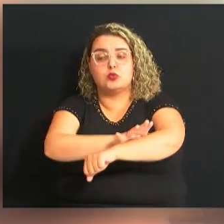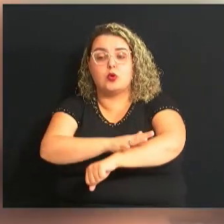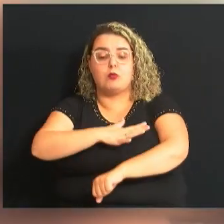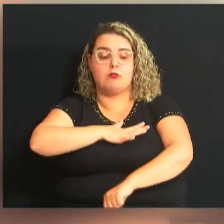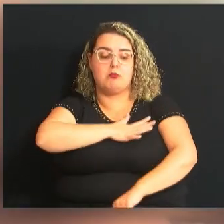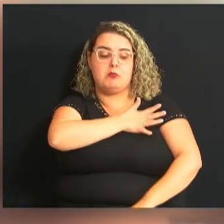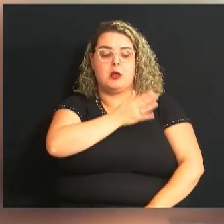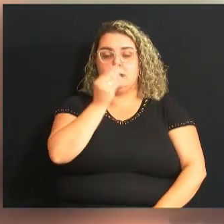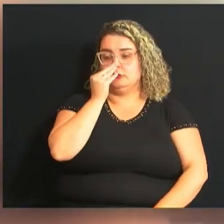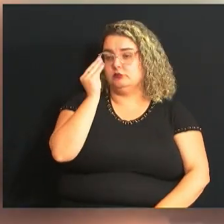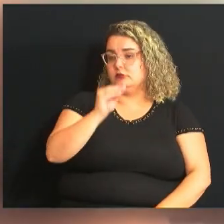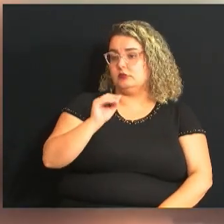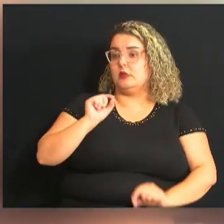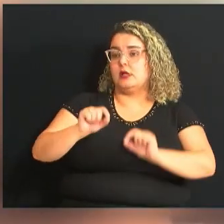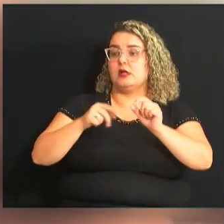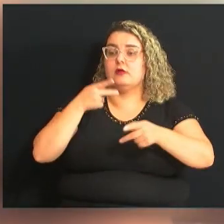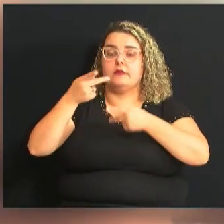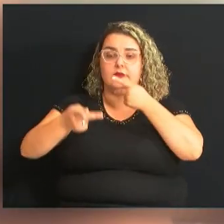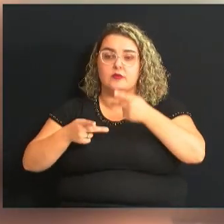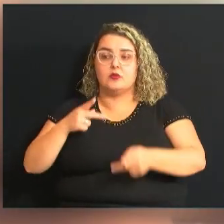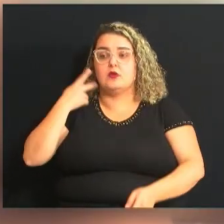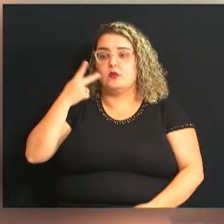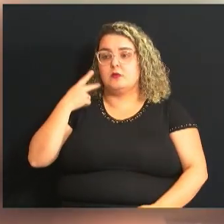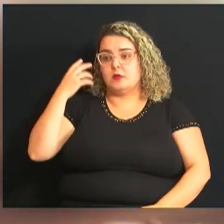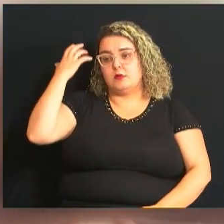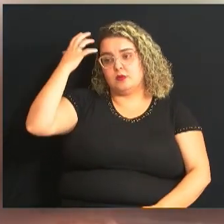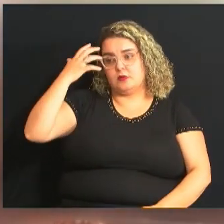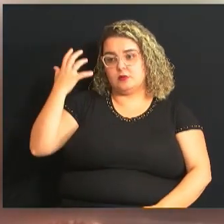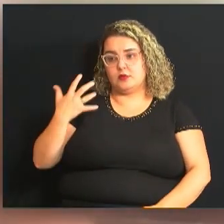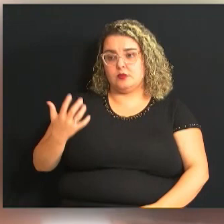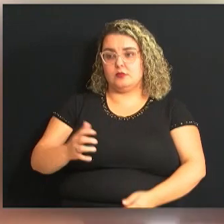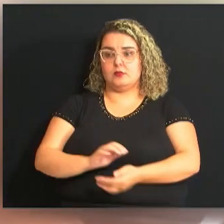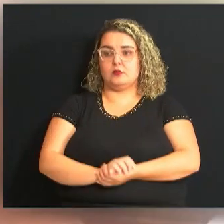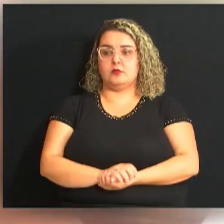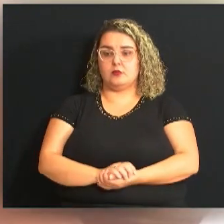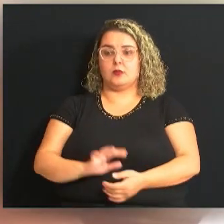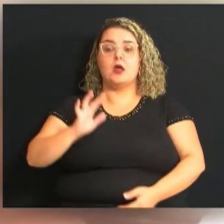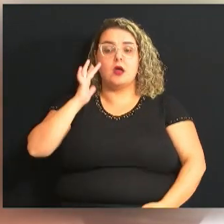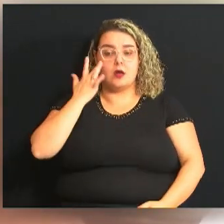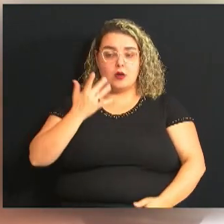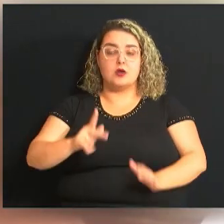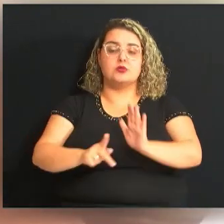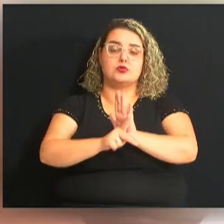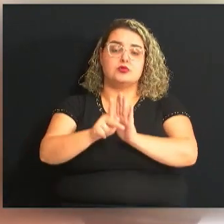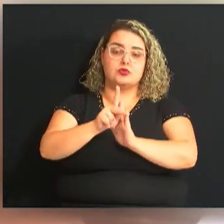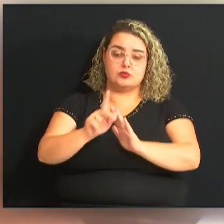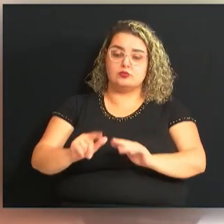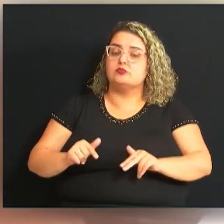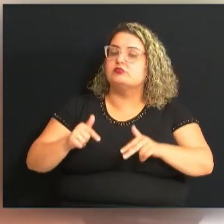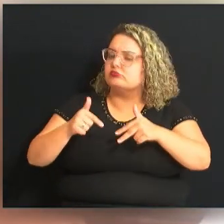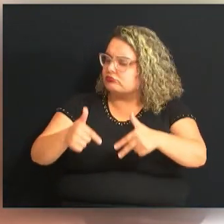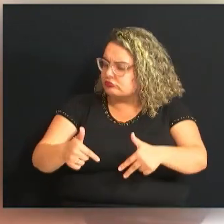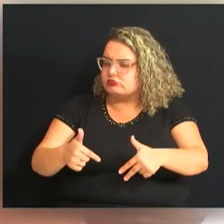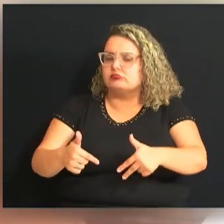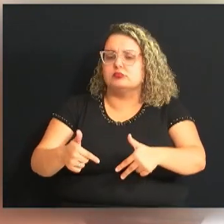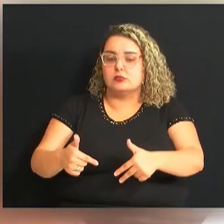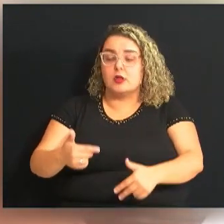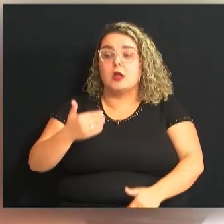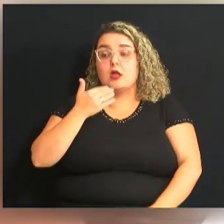Quem comentou foi a vereadora Guida Calisto. Eu acho que é um projeto extremamente meritório. Inclusive, eu pedi,